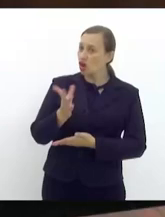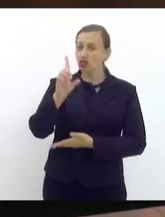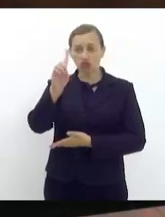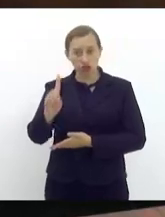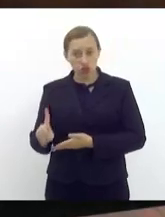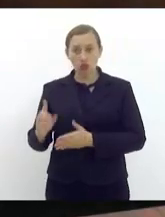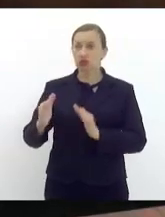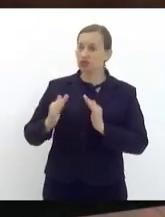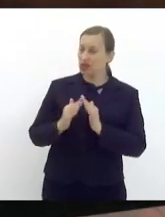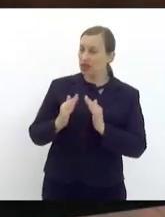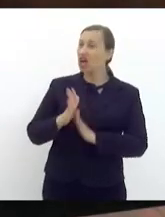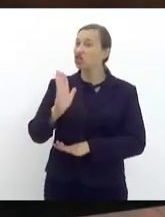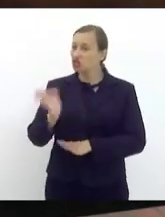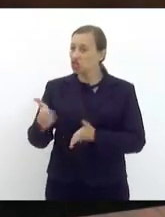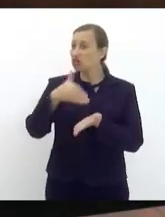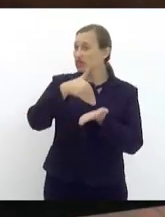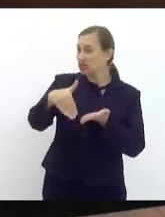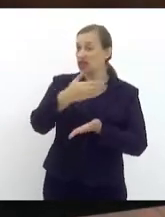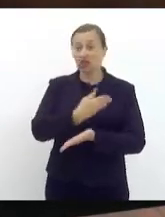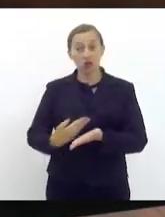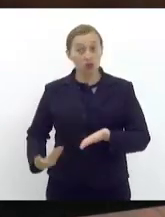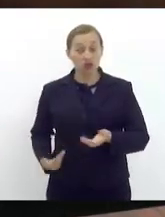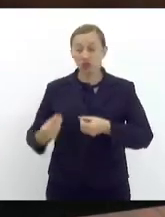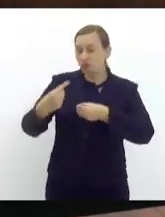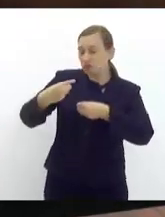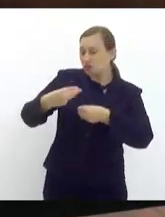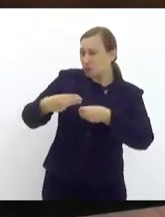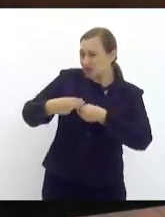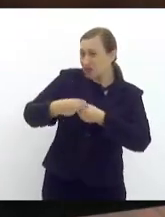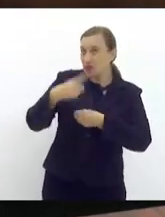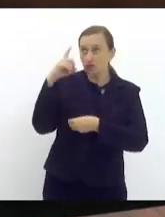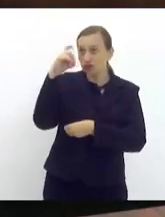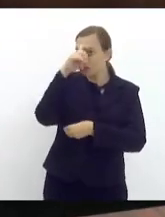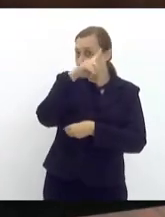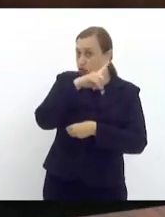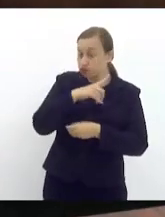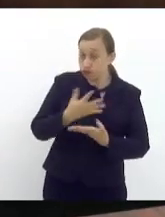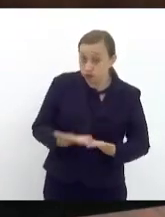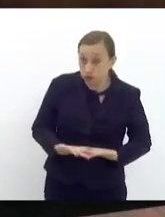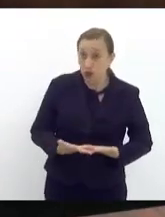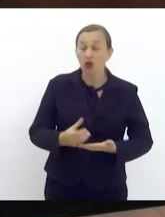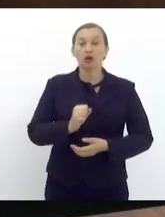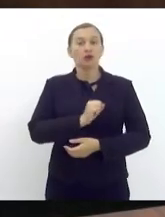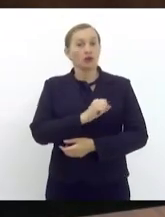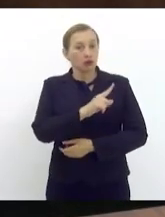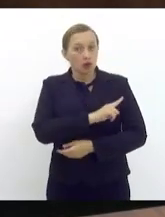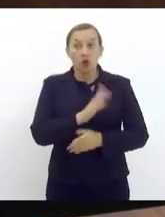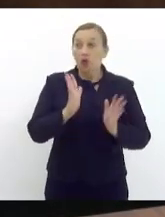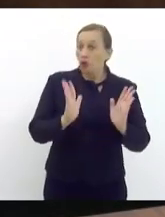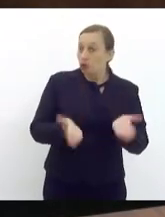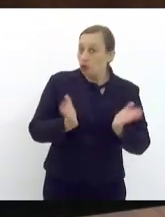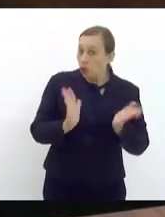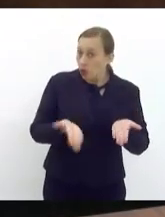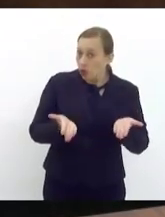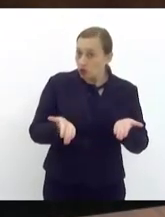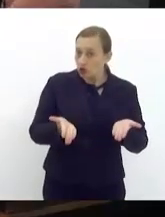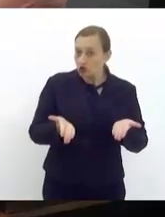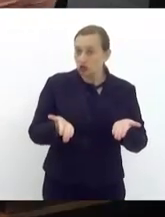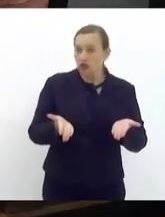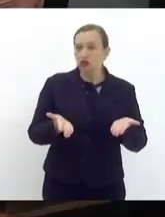casa, já foi secretário de governo de um município tão difícil, complexo, como São Gonçalo, que hoje é muito bem...